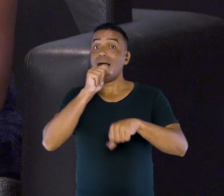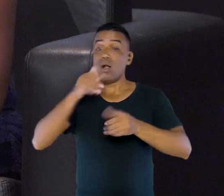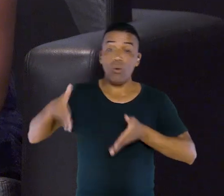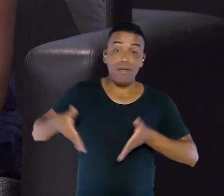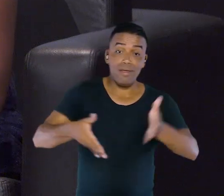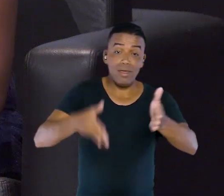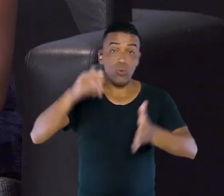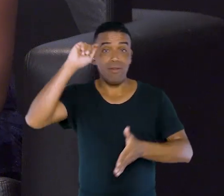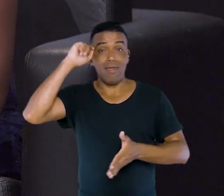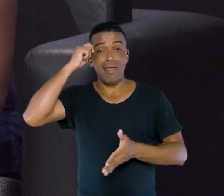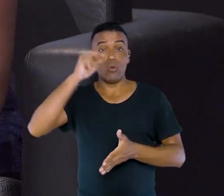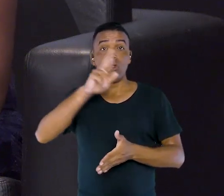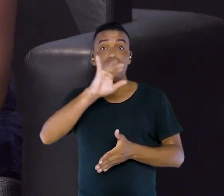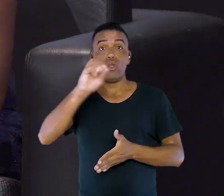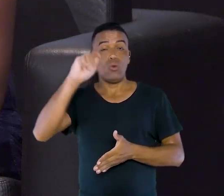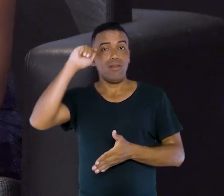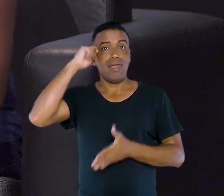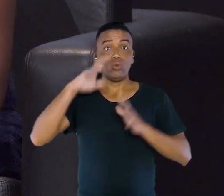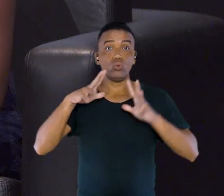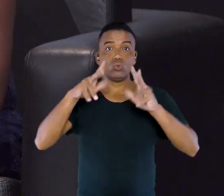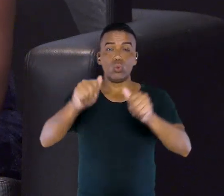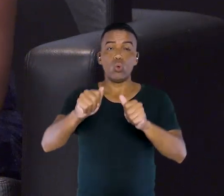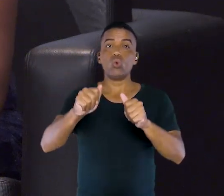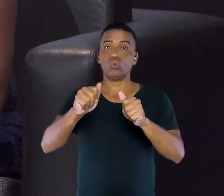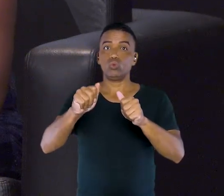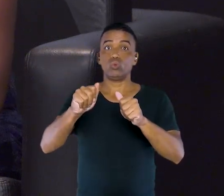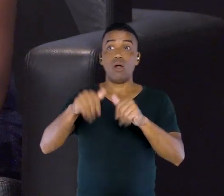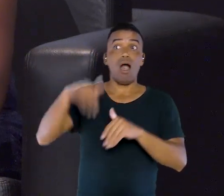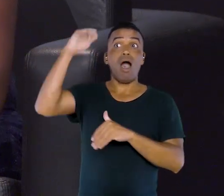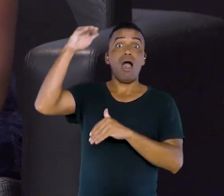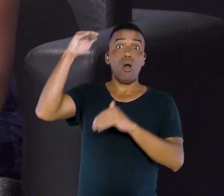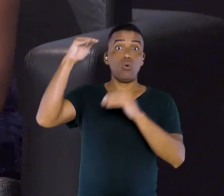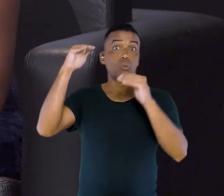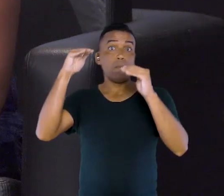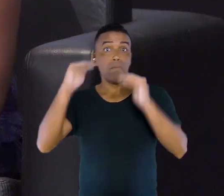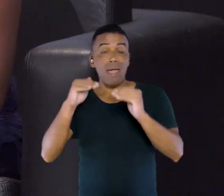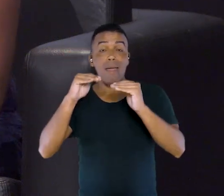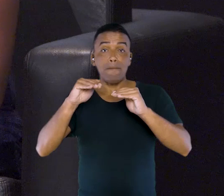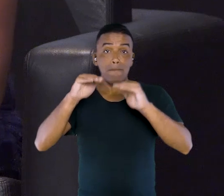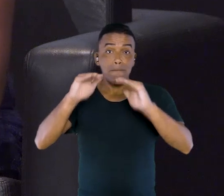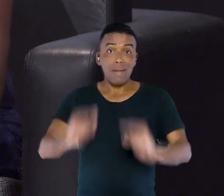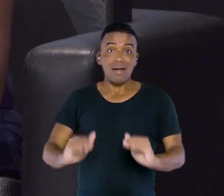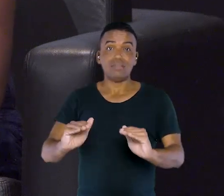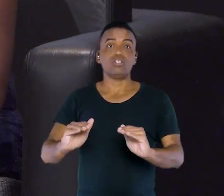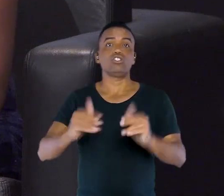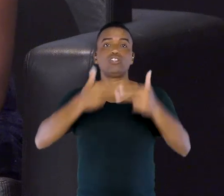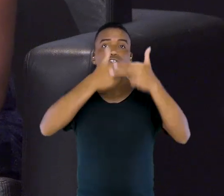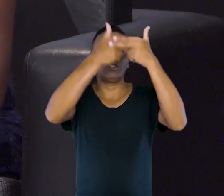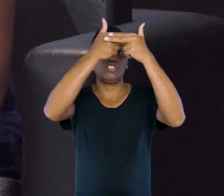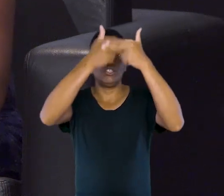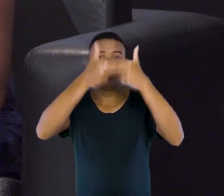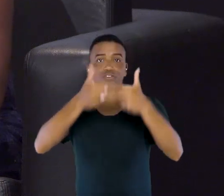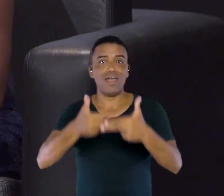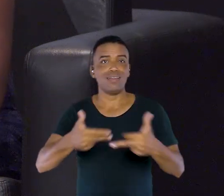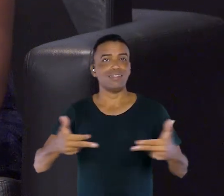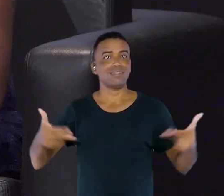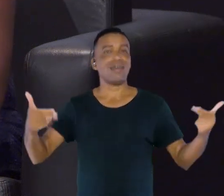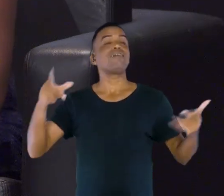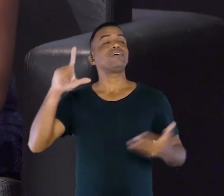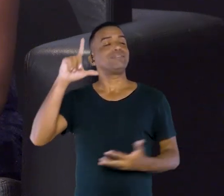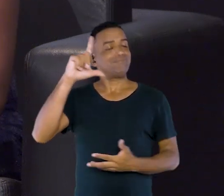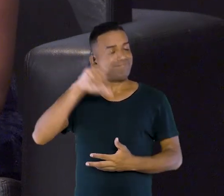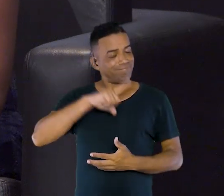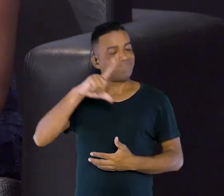acho que o Alto Rio Negro todo, Alto, Médio e Baixo Rio Negro tem essa diversidade,